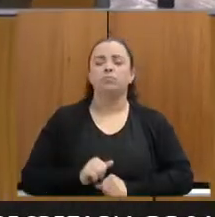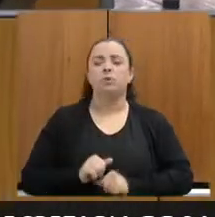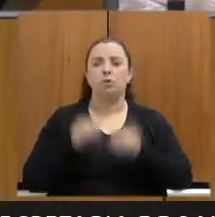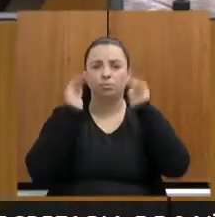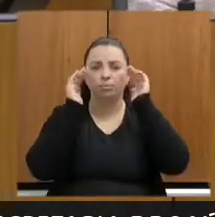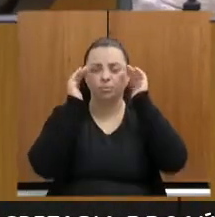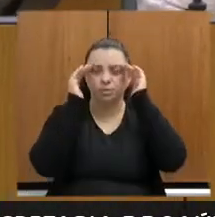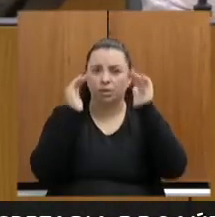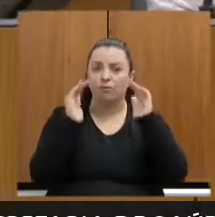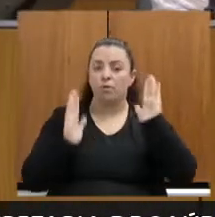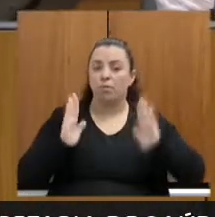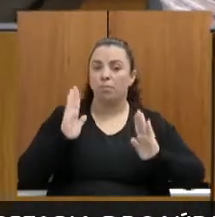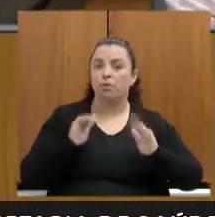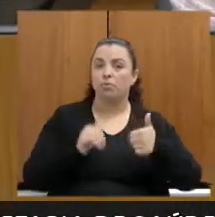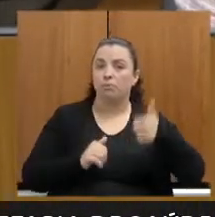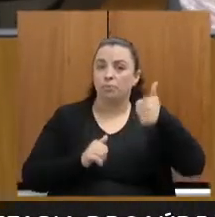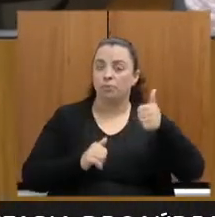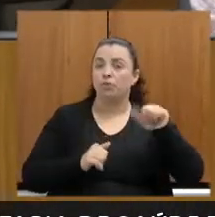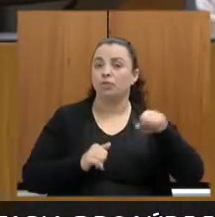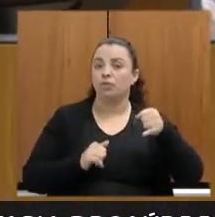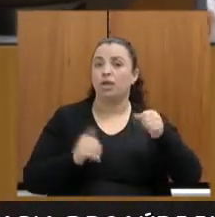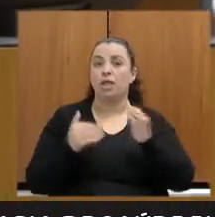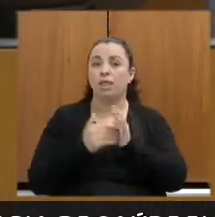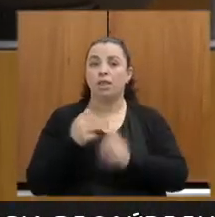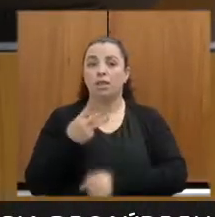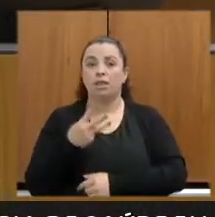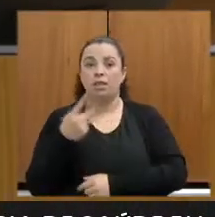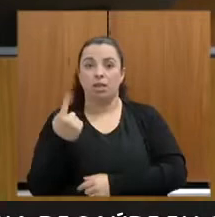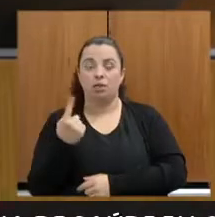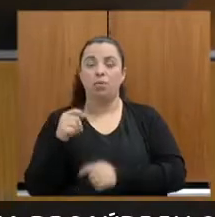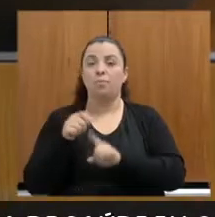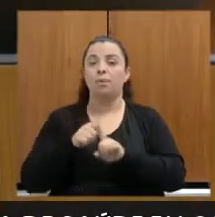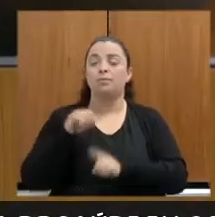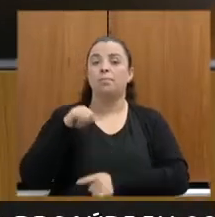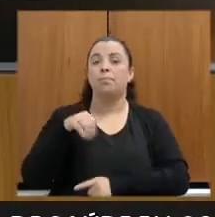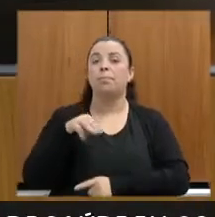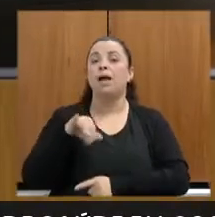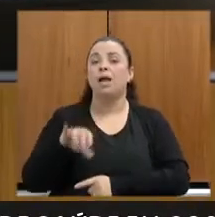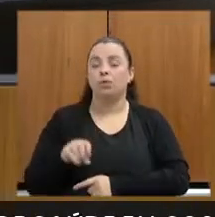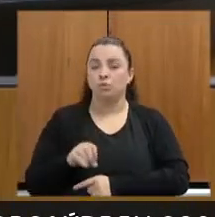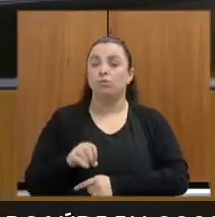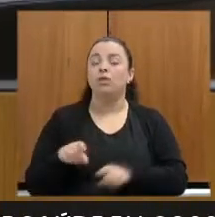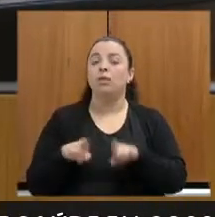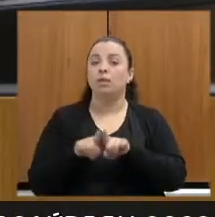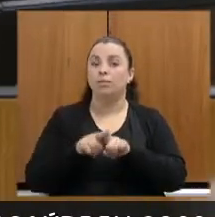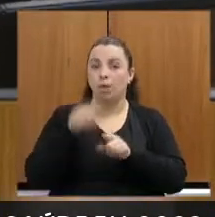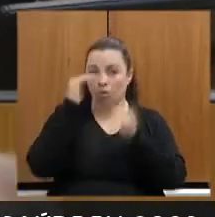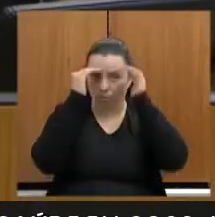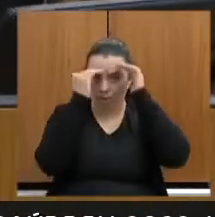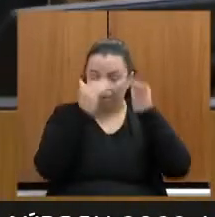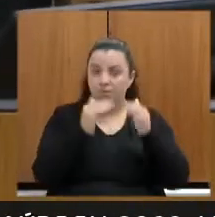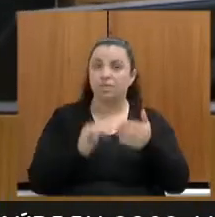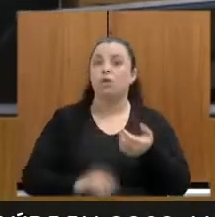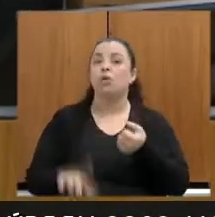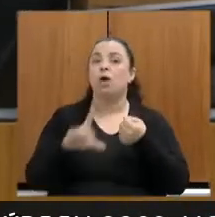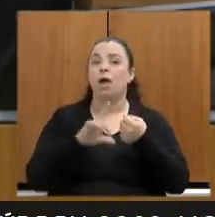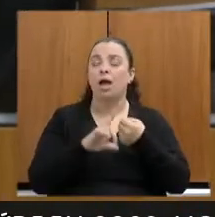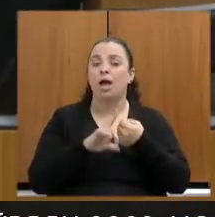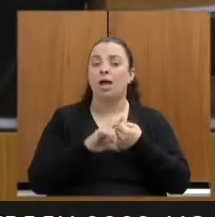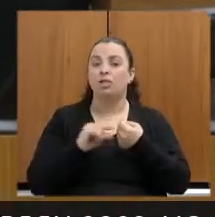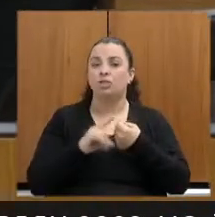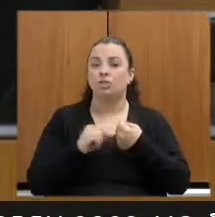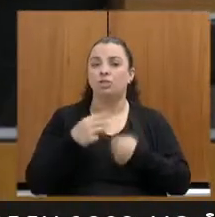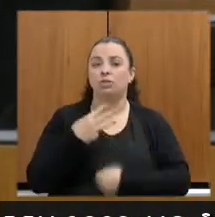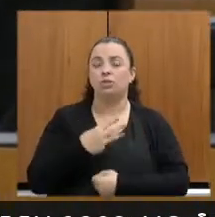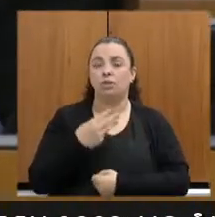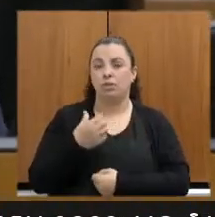de Janeiro a 31 de Maio cumprindo também a obrigação determinada pelo artigo 36 palavra o 5º da lei